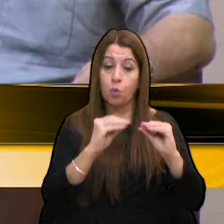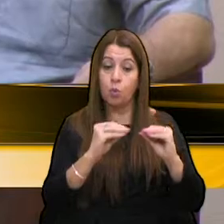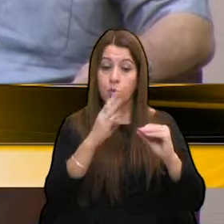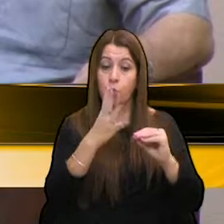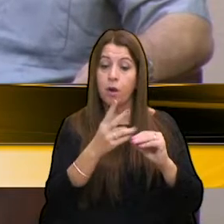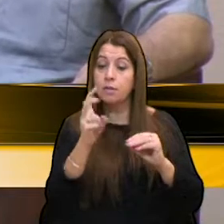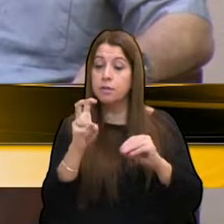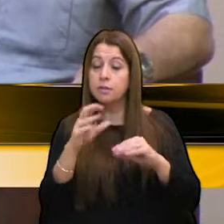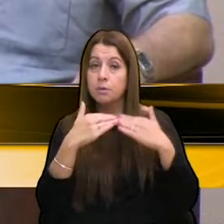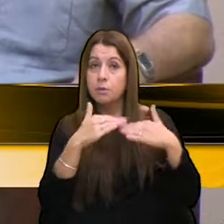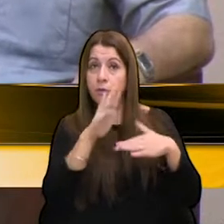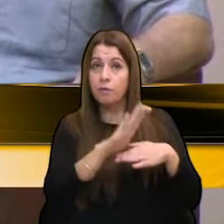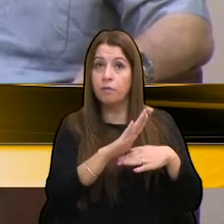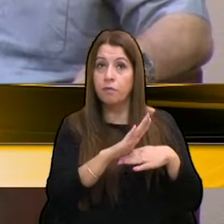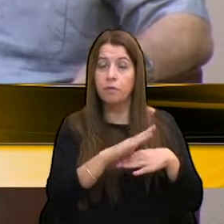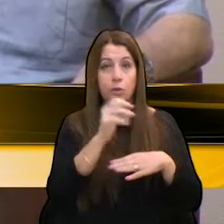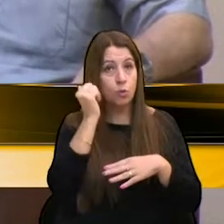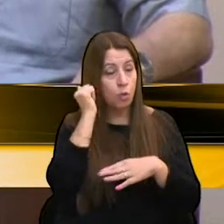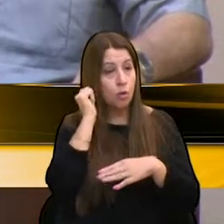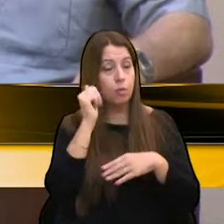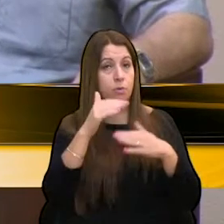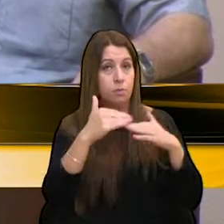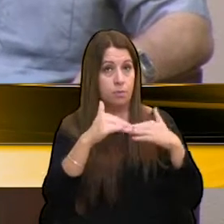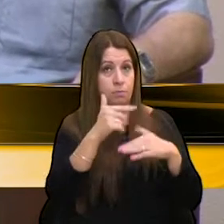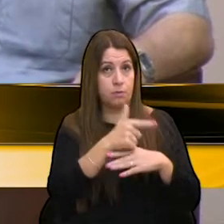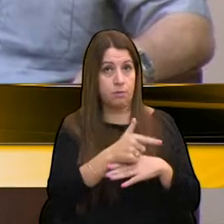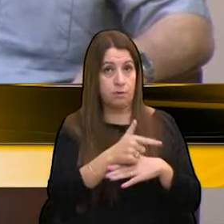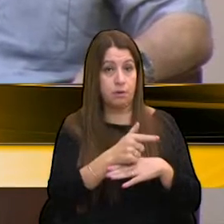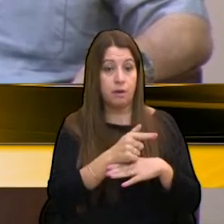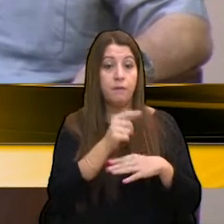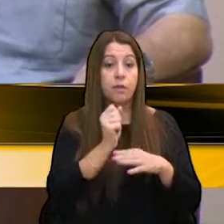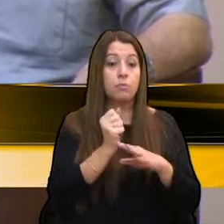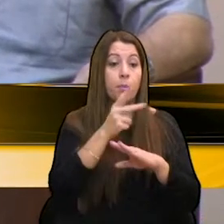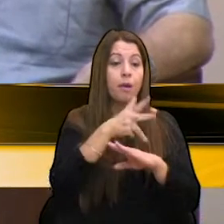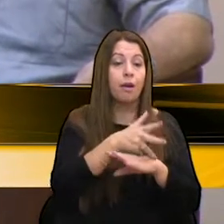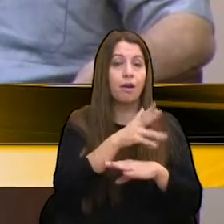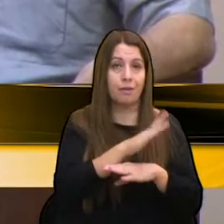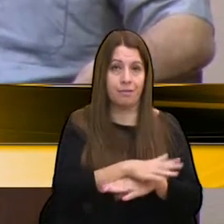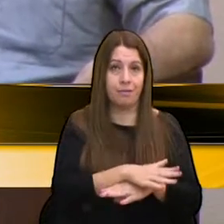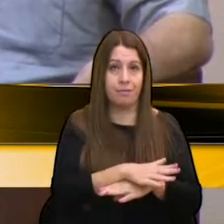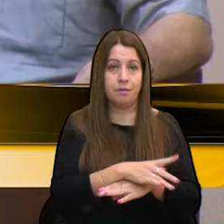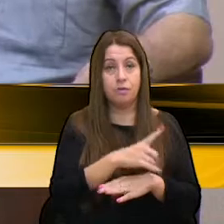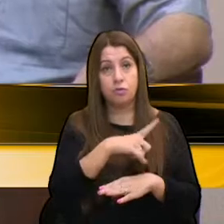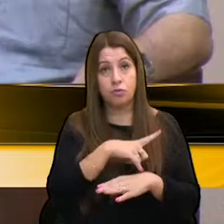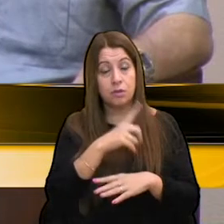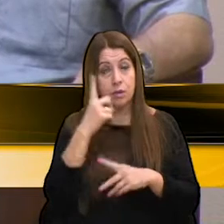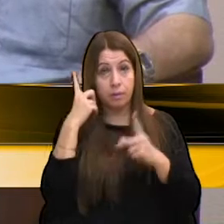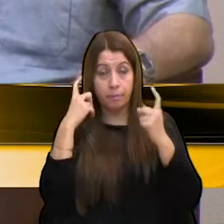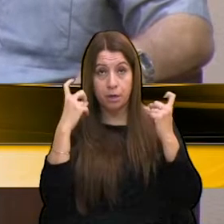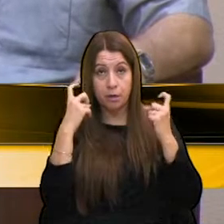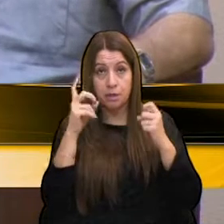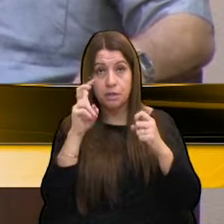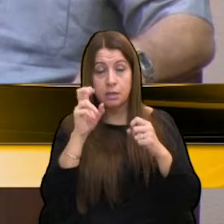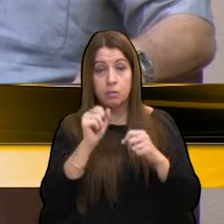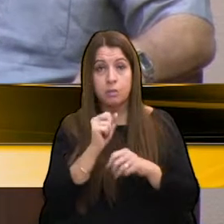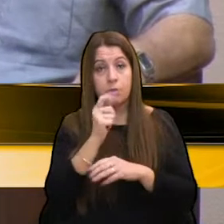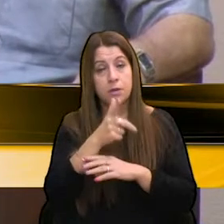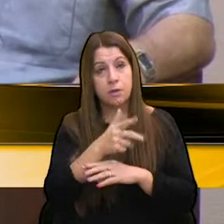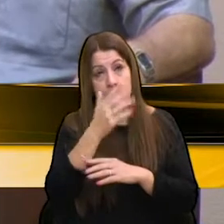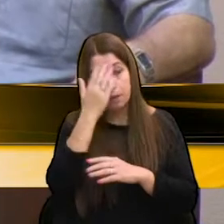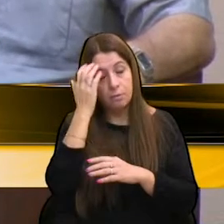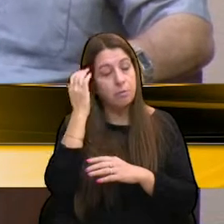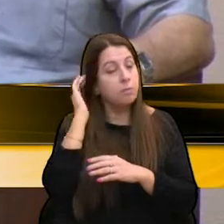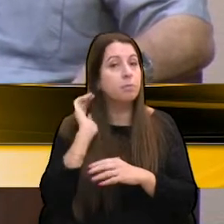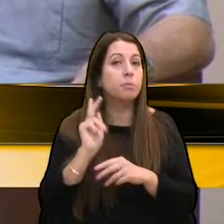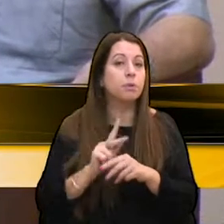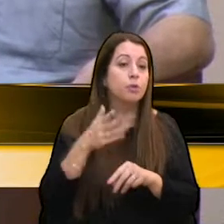caminhões, os feirantes pousam no caminhão, eles passam a noite no caminhão. Então, se existir o barulho a partir das 5 horas da manhã, imagina quem